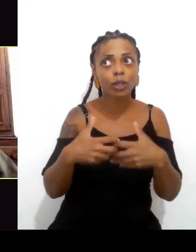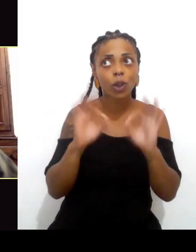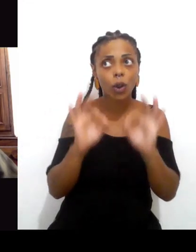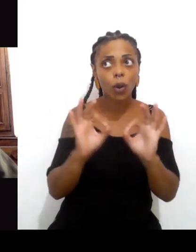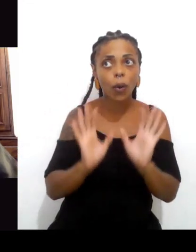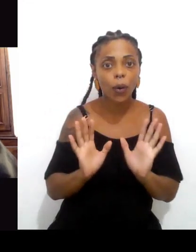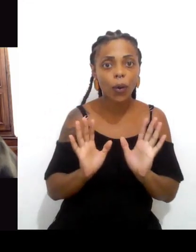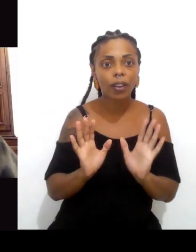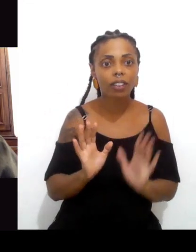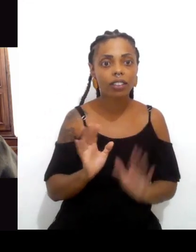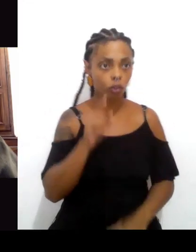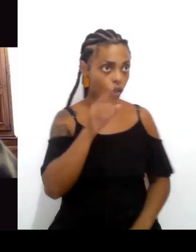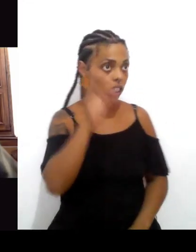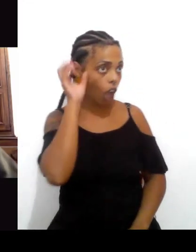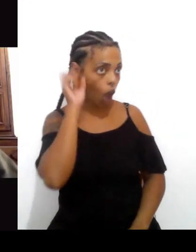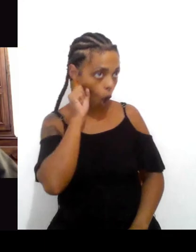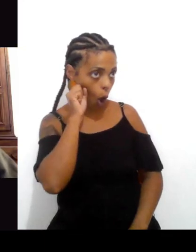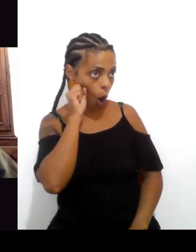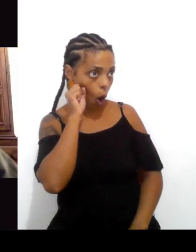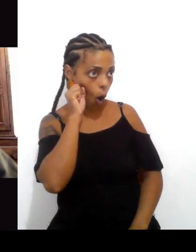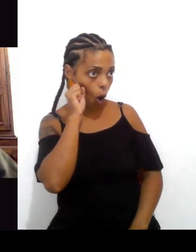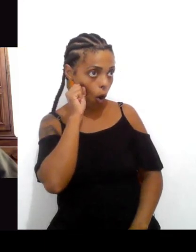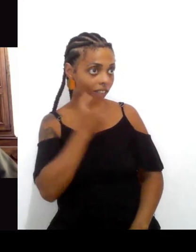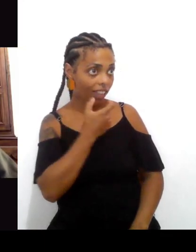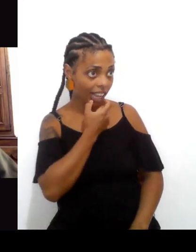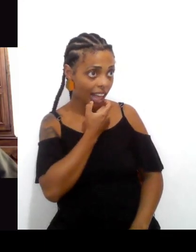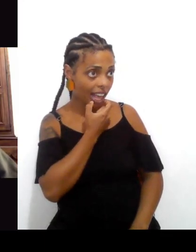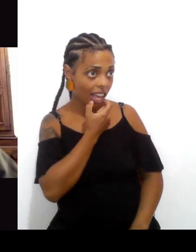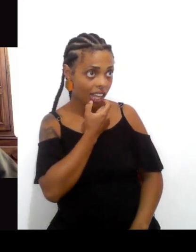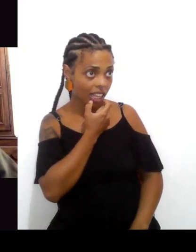você tá ouvindo o que a gente